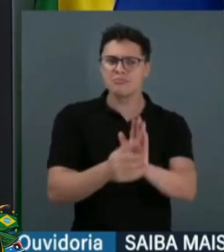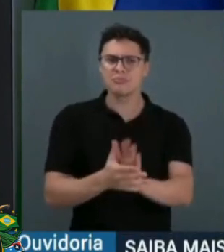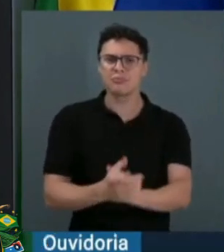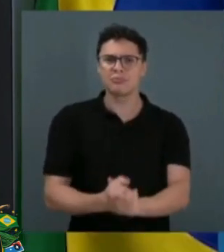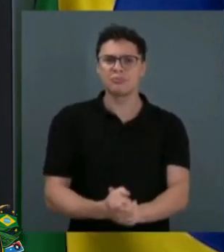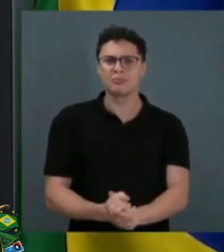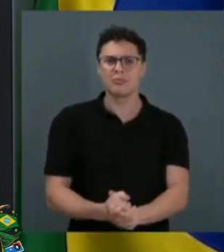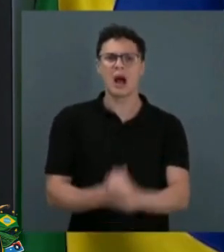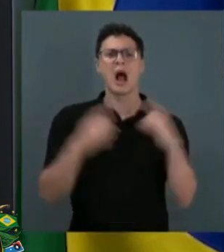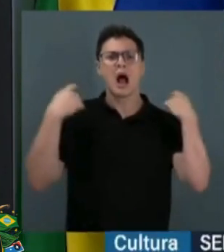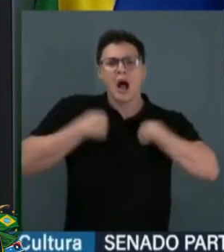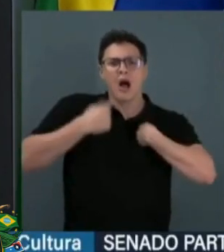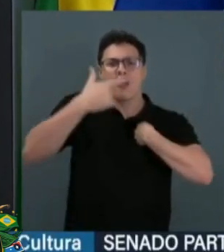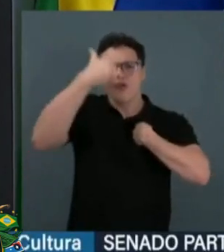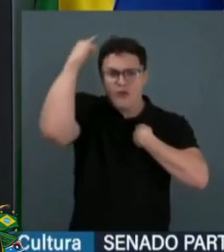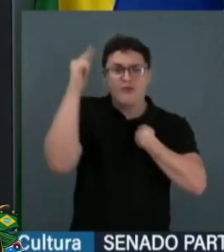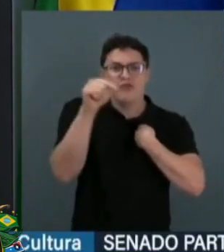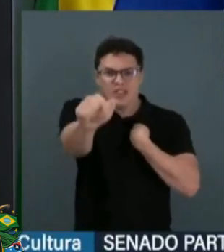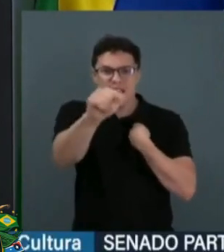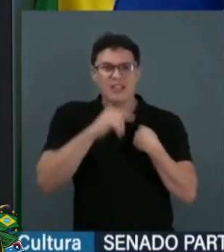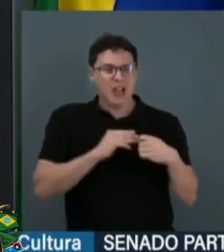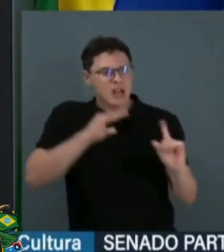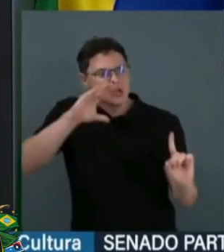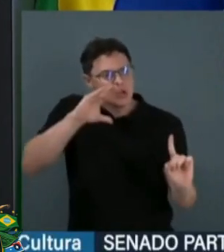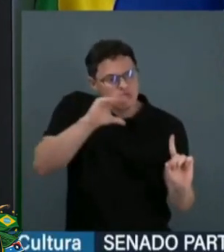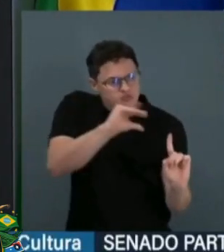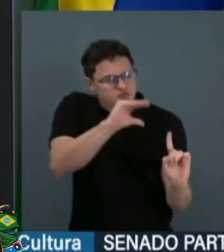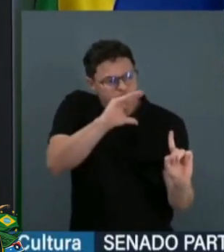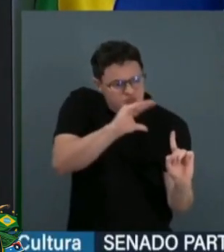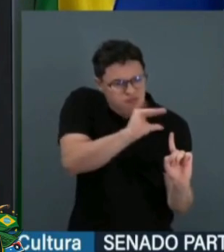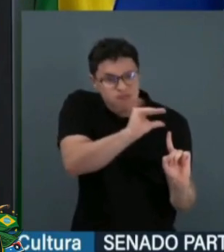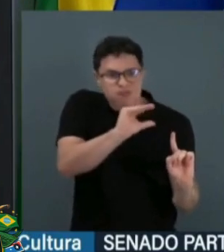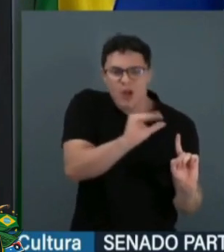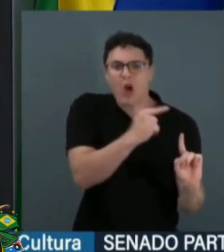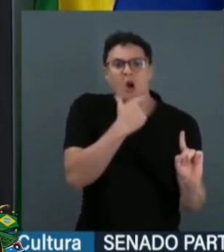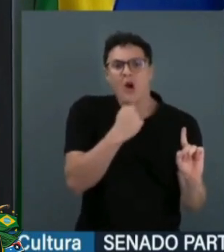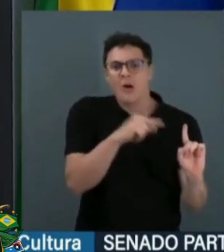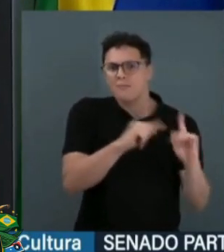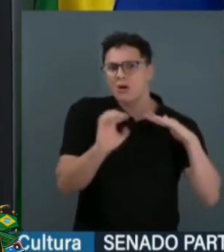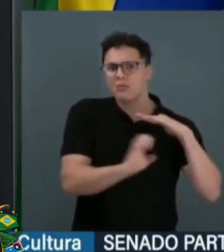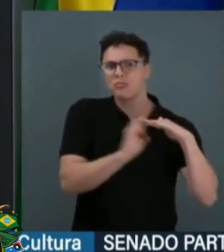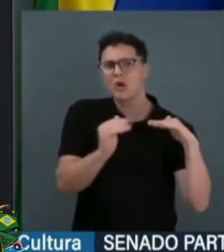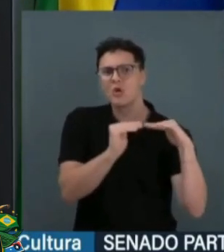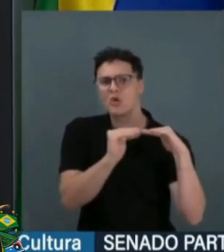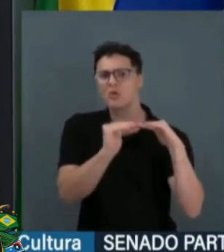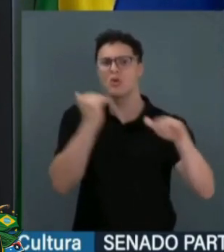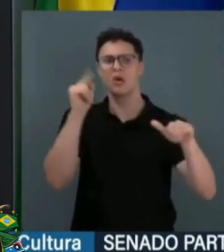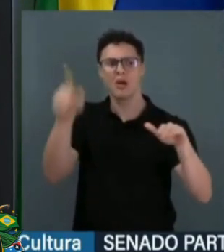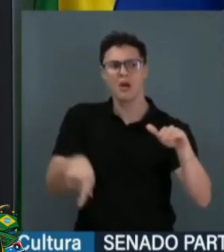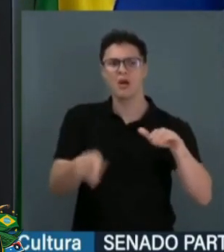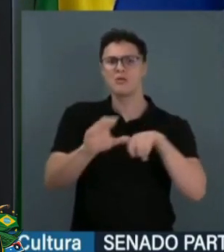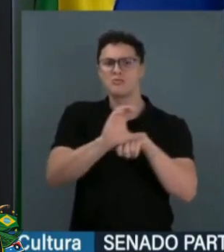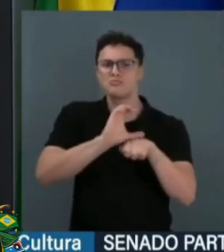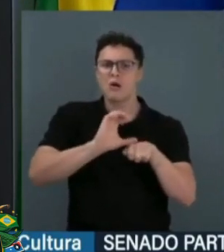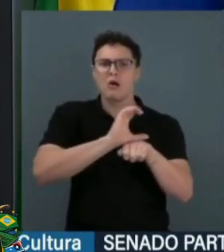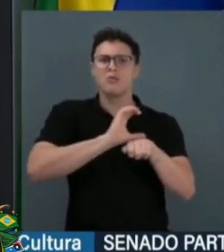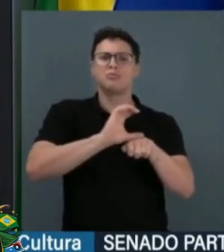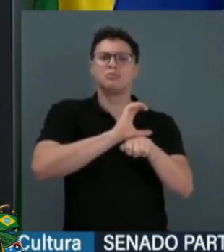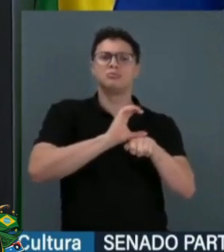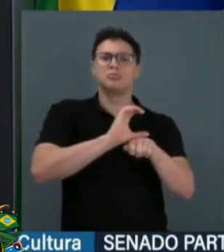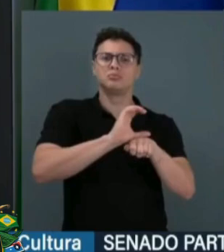Você está coagindo um empresário para que ele descumpra a nossa Constituição.